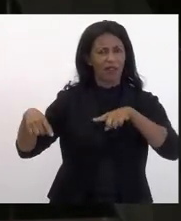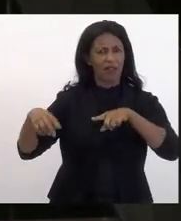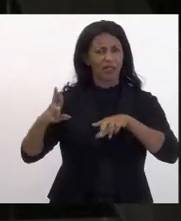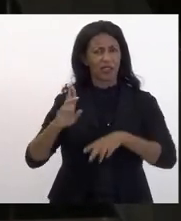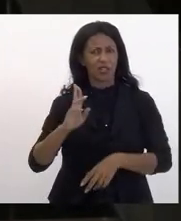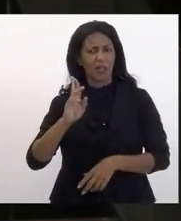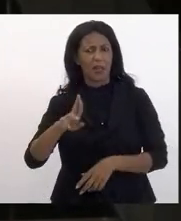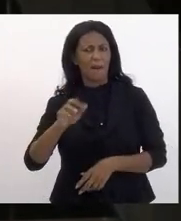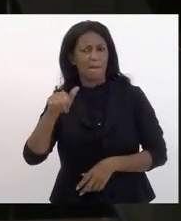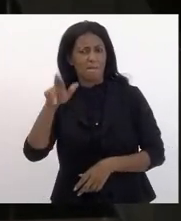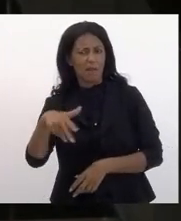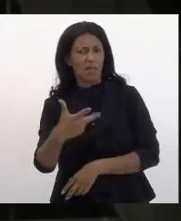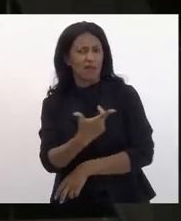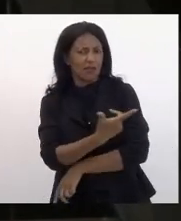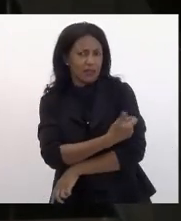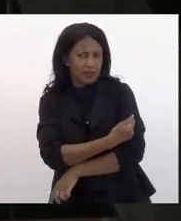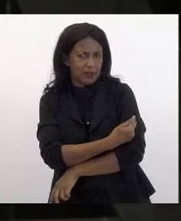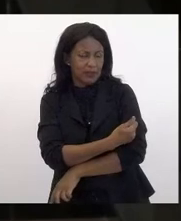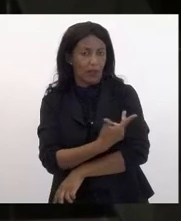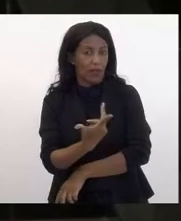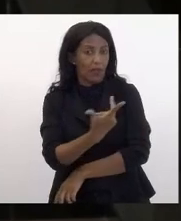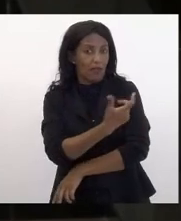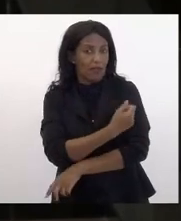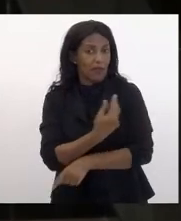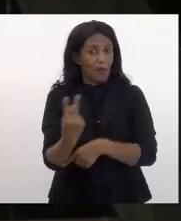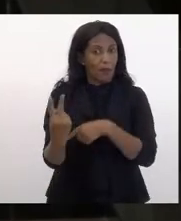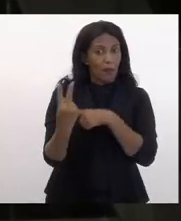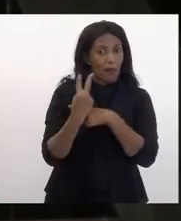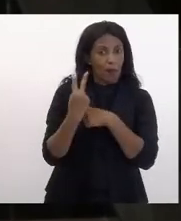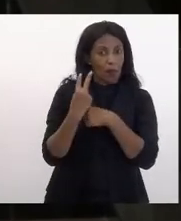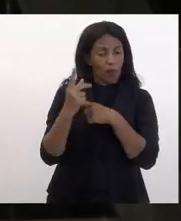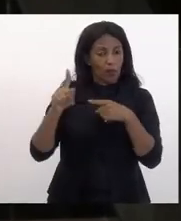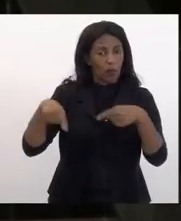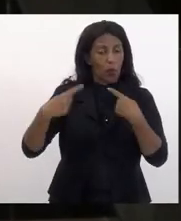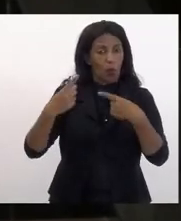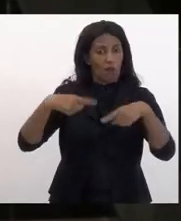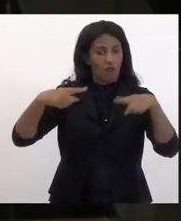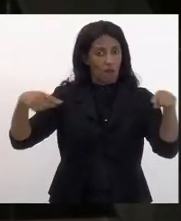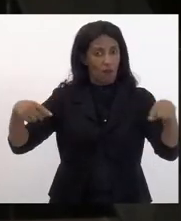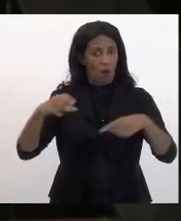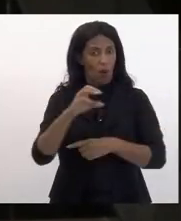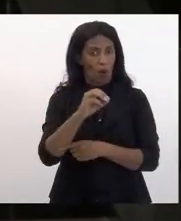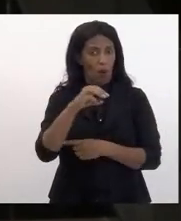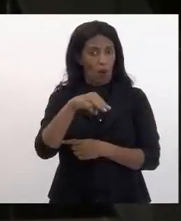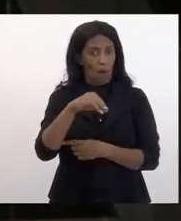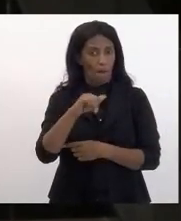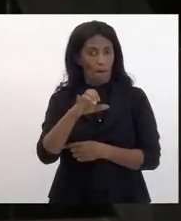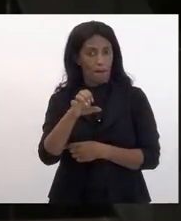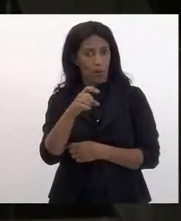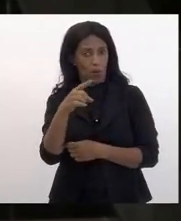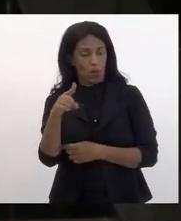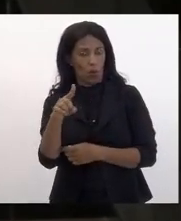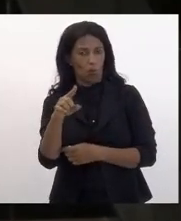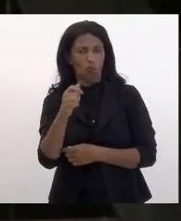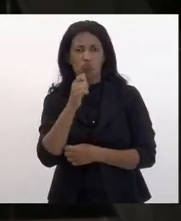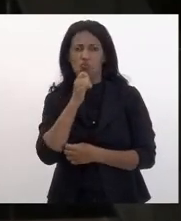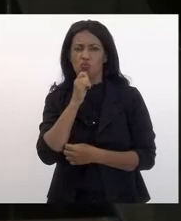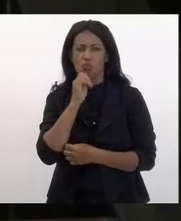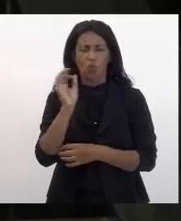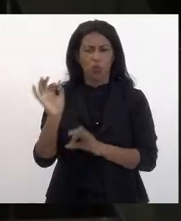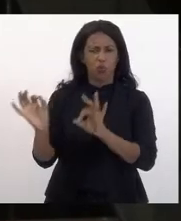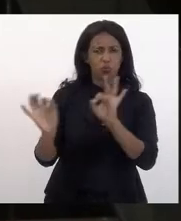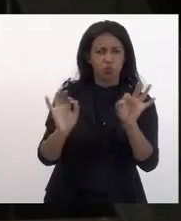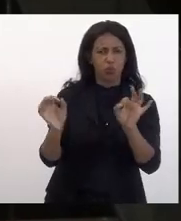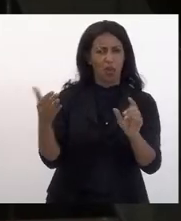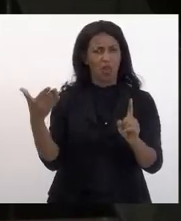à vacinação. A vacina protege contra a variante Ômicron. Não temos nenhuma evidência